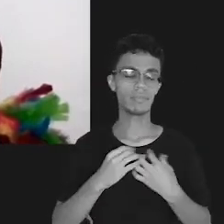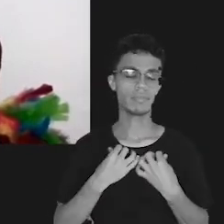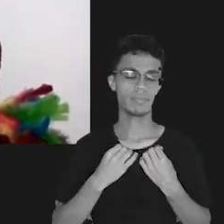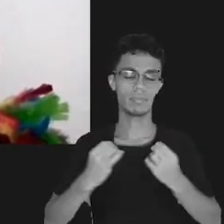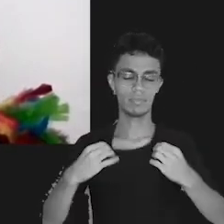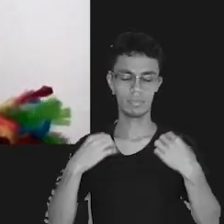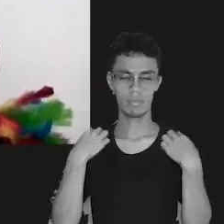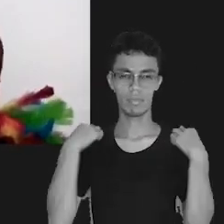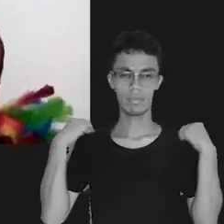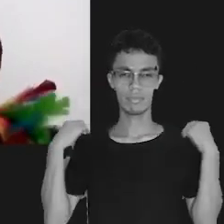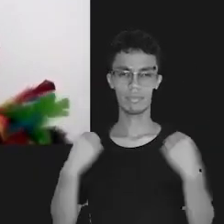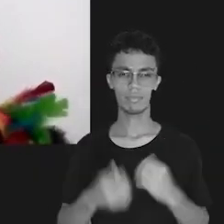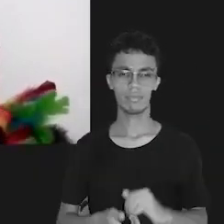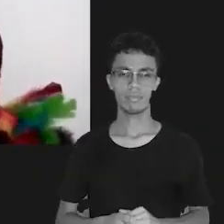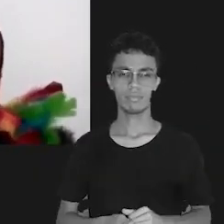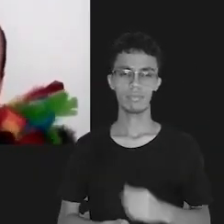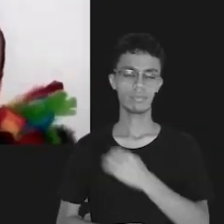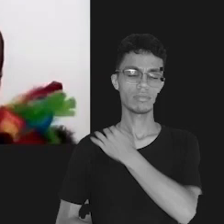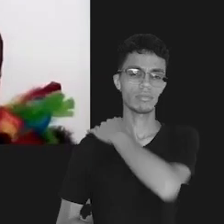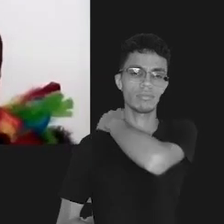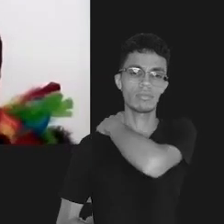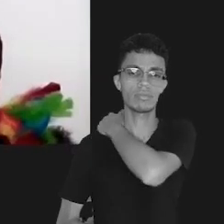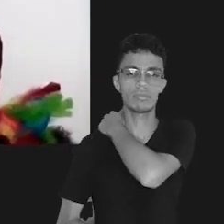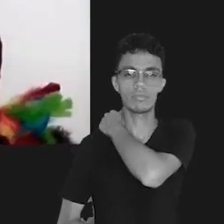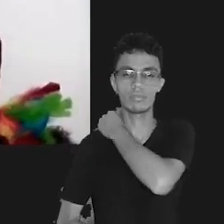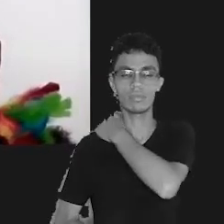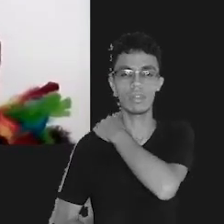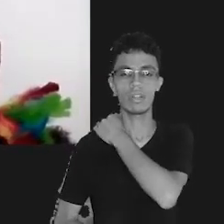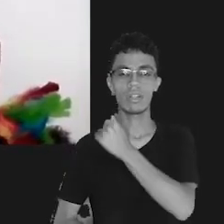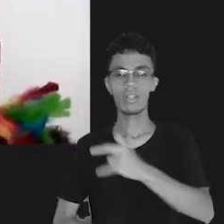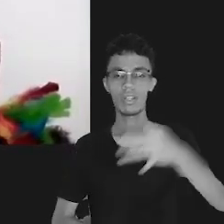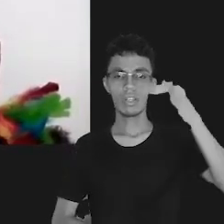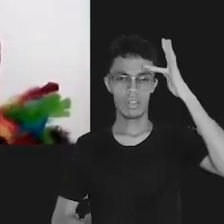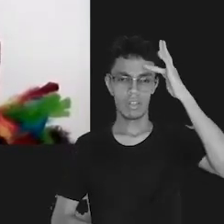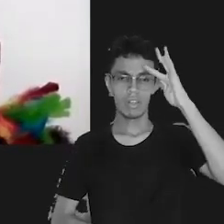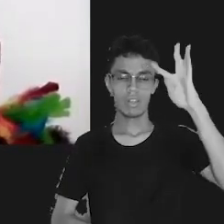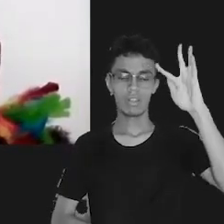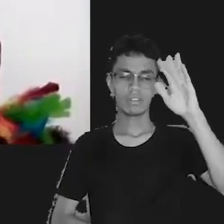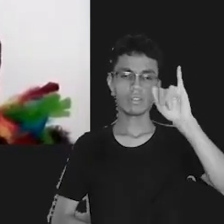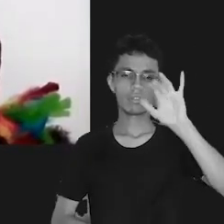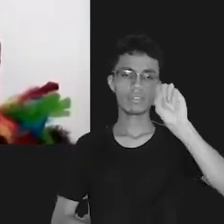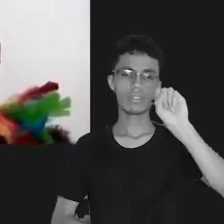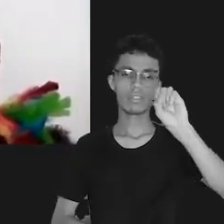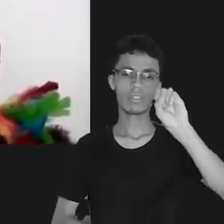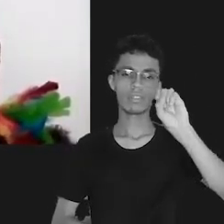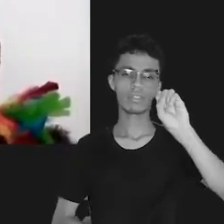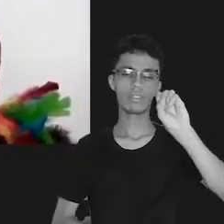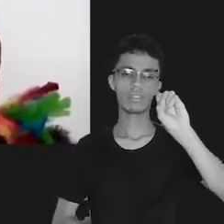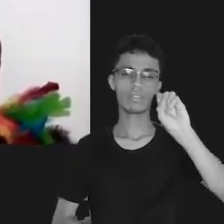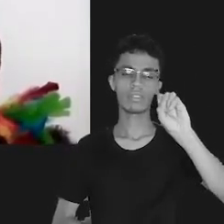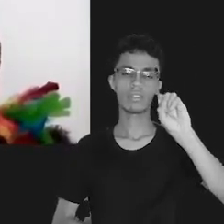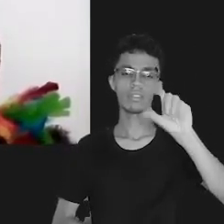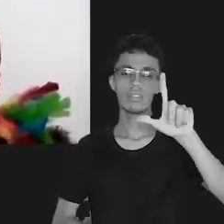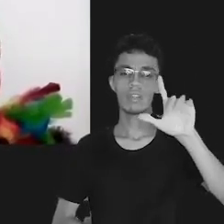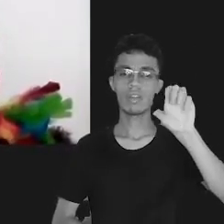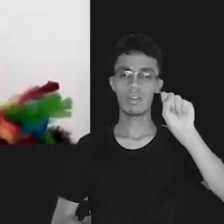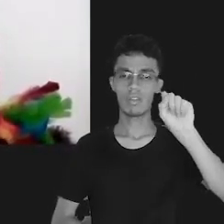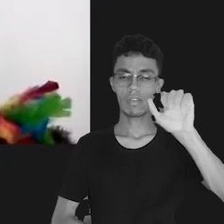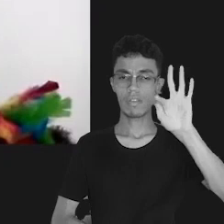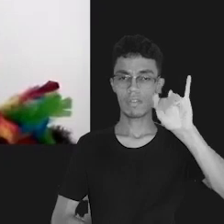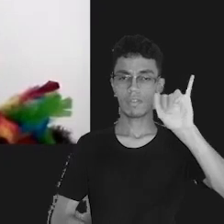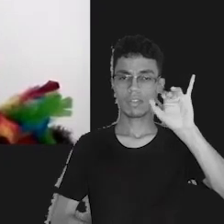muito mais profunda, para não dizer filosófica, nesse sentido até, da vida, não é?